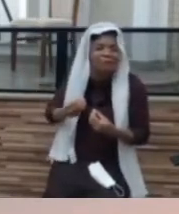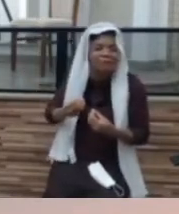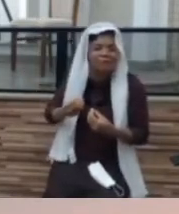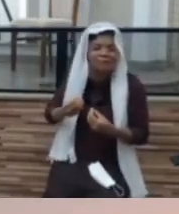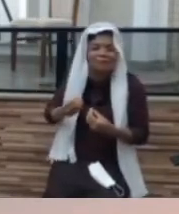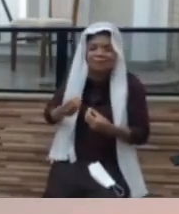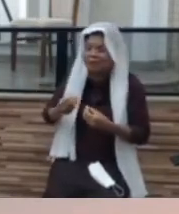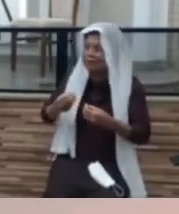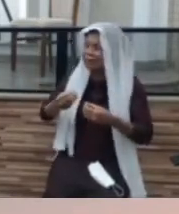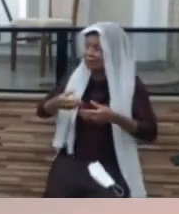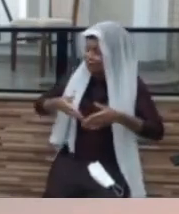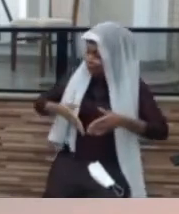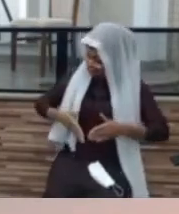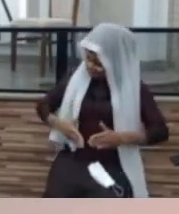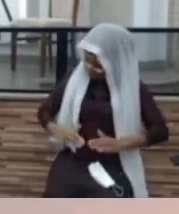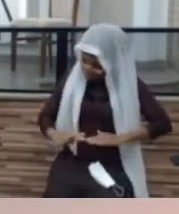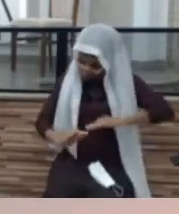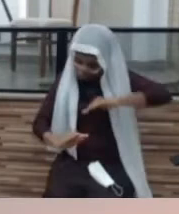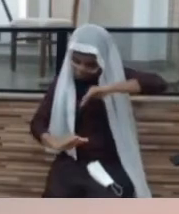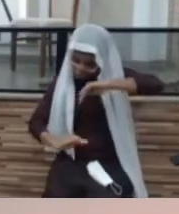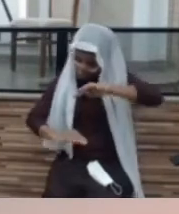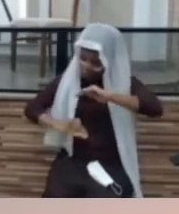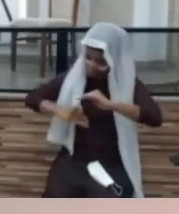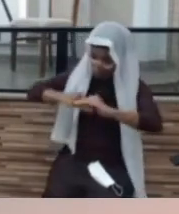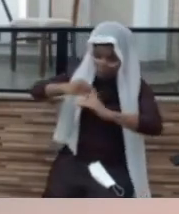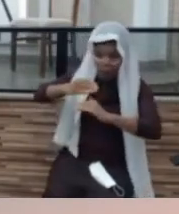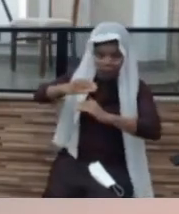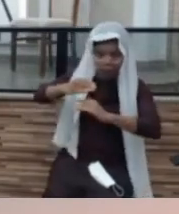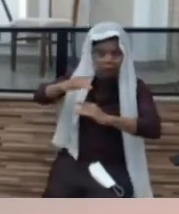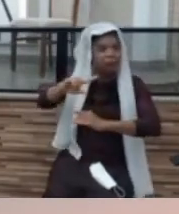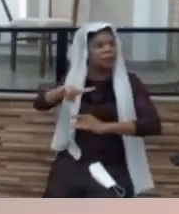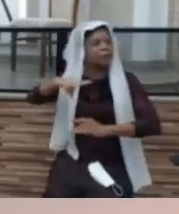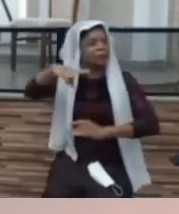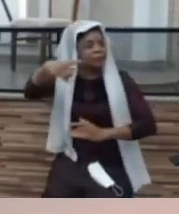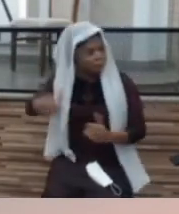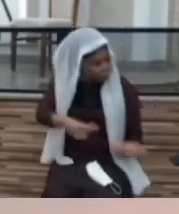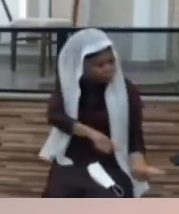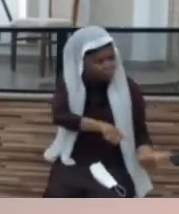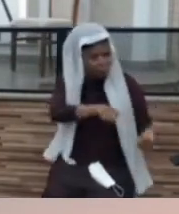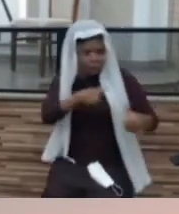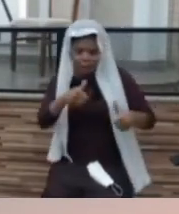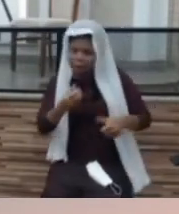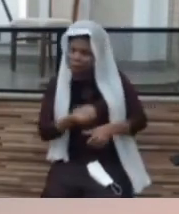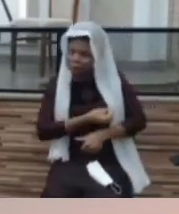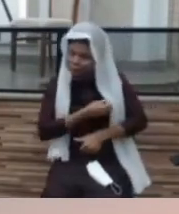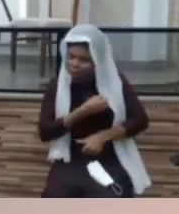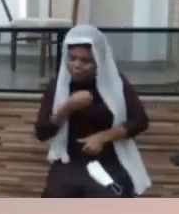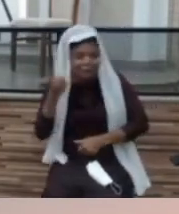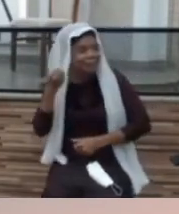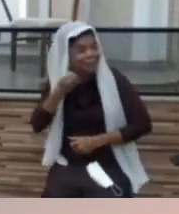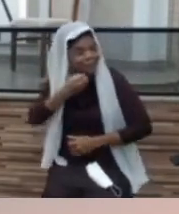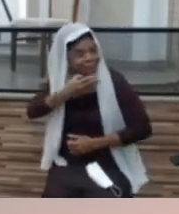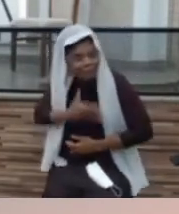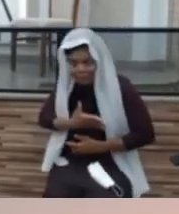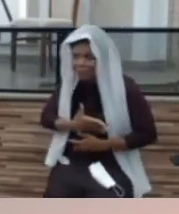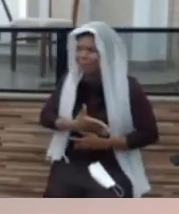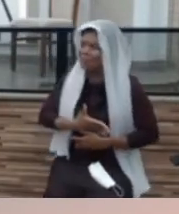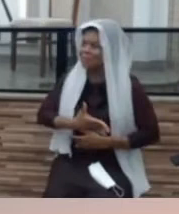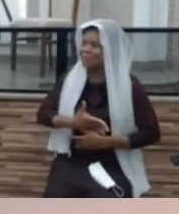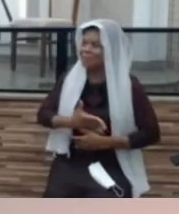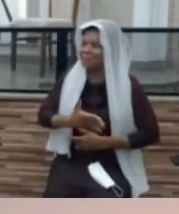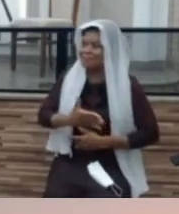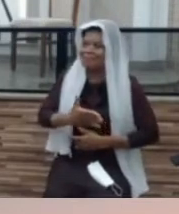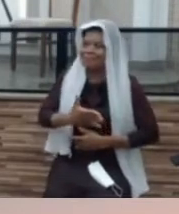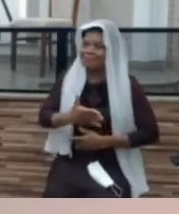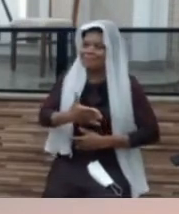fomos gerados de novo. Agora em quem? Uma viva esperança em Cristo, né? Uma viva esperança, não é morta. A esperança do